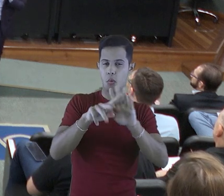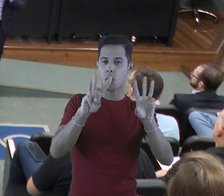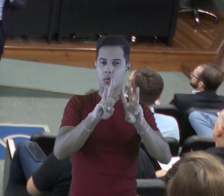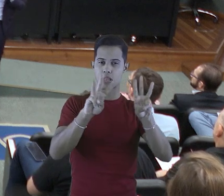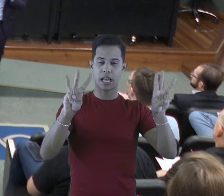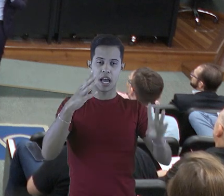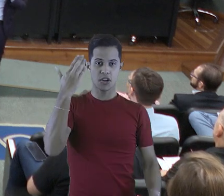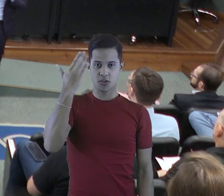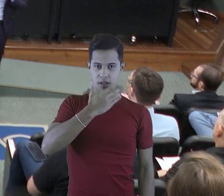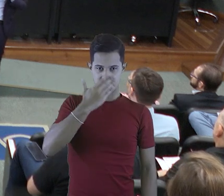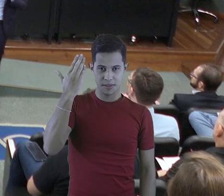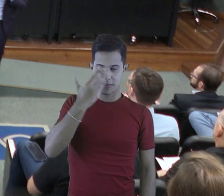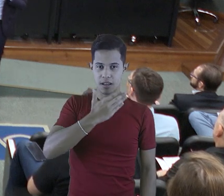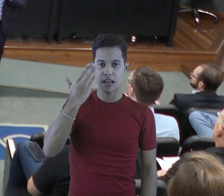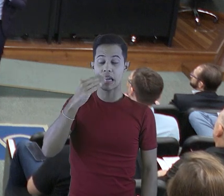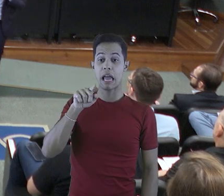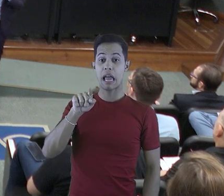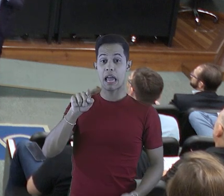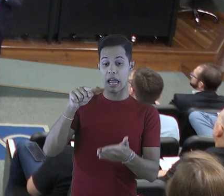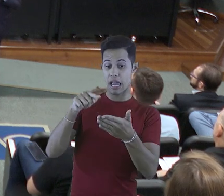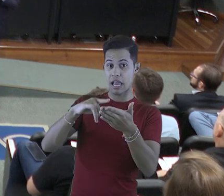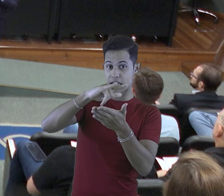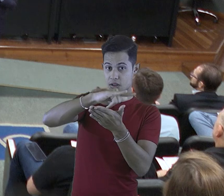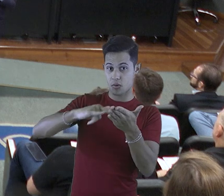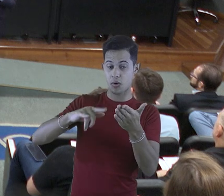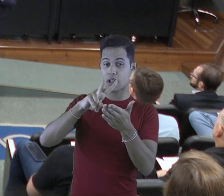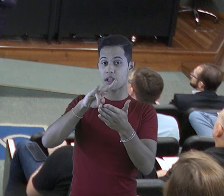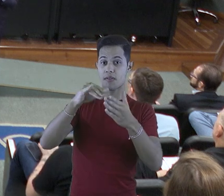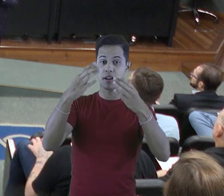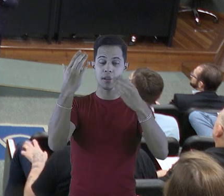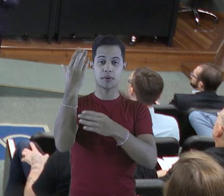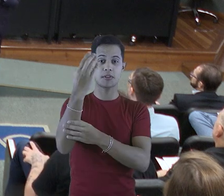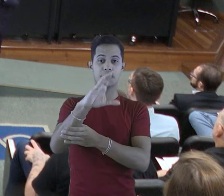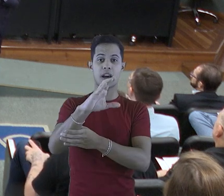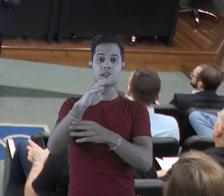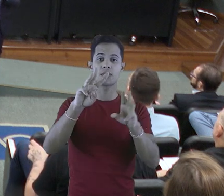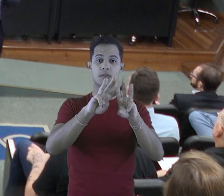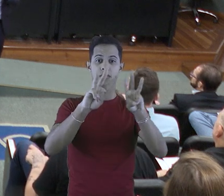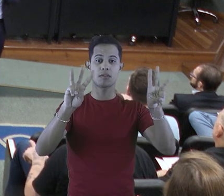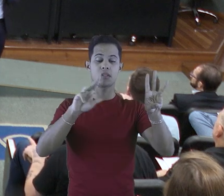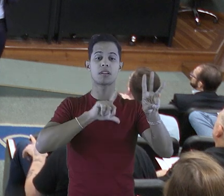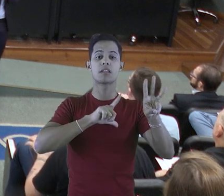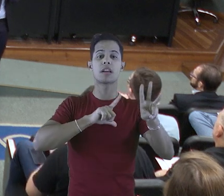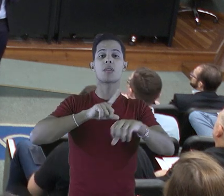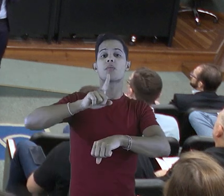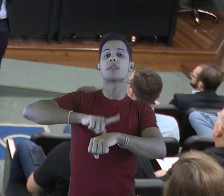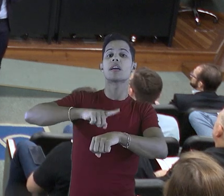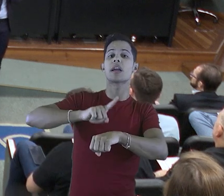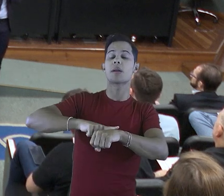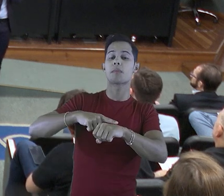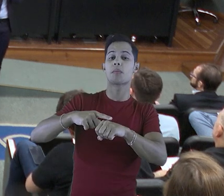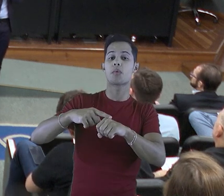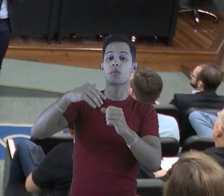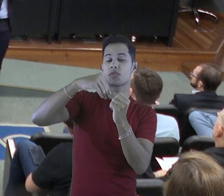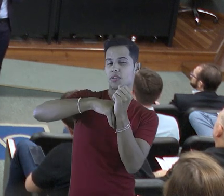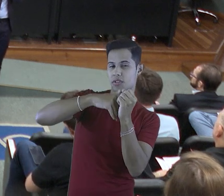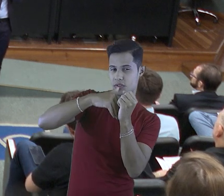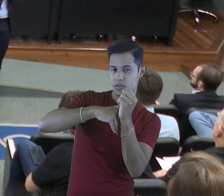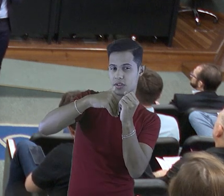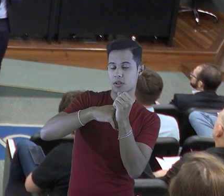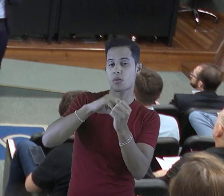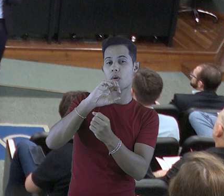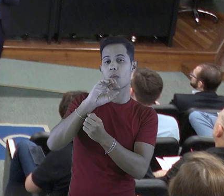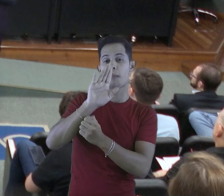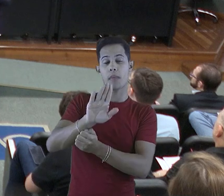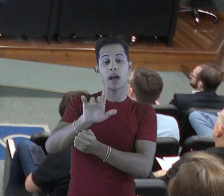portal da transparência, esses documentos que vão ao portal da transparência, como não tem determinação de sigilo e